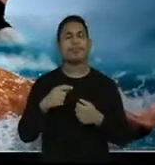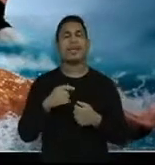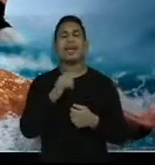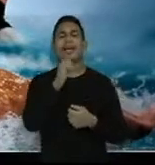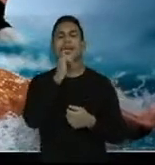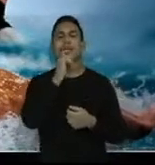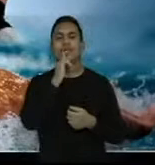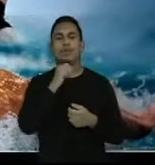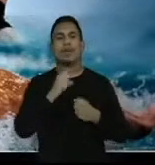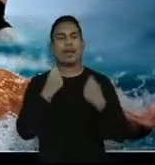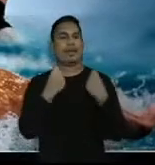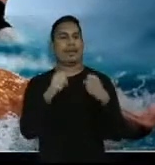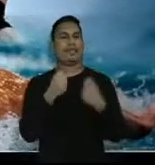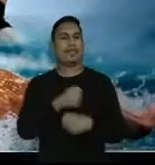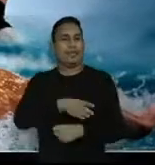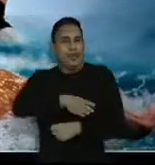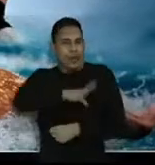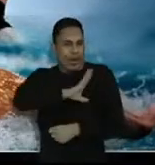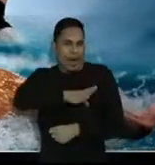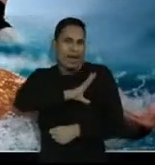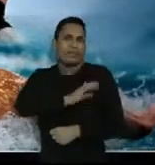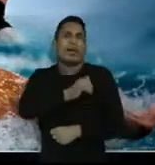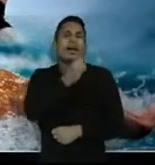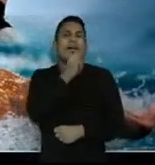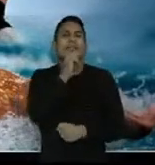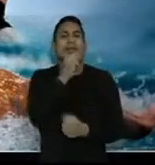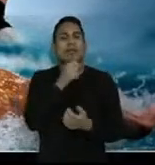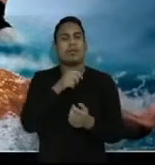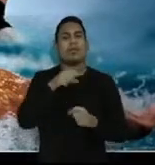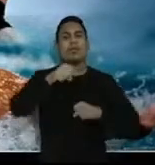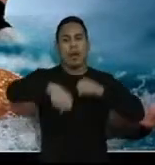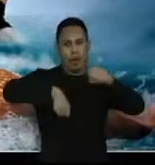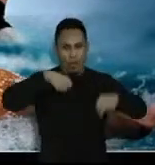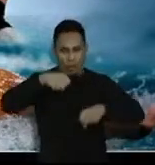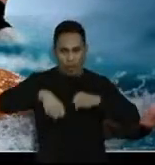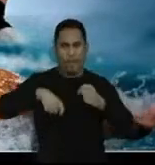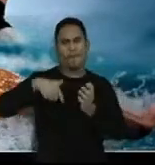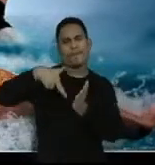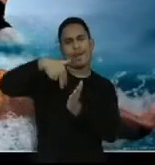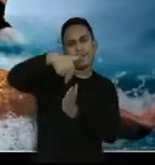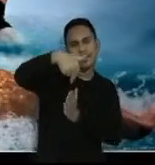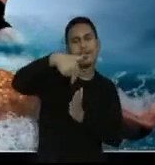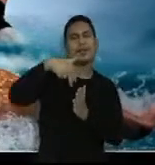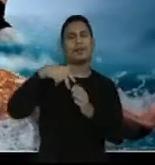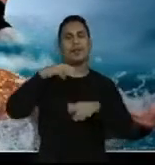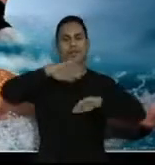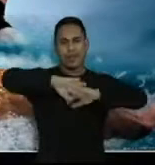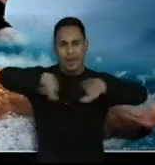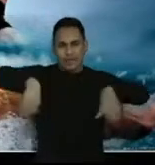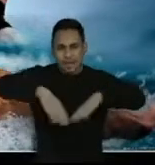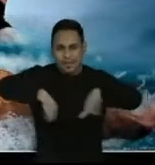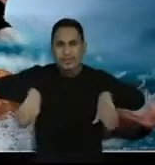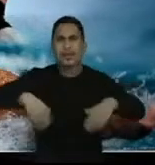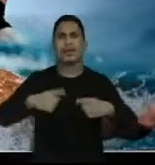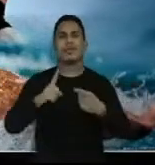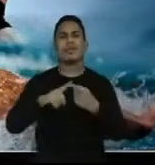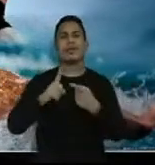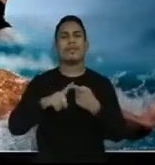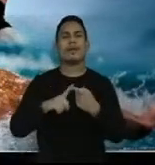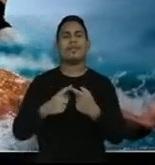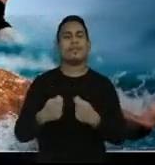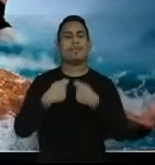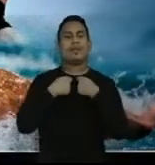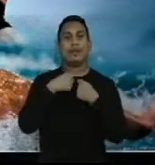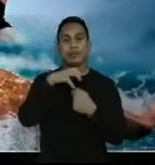exemplo, na corrida, na natação, na bike, de aumento do VO2 máximo, economia respiratória, aumento do fluxo